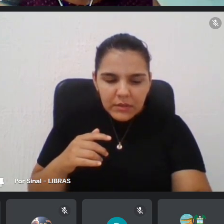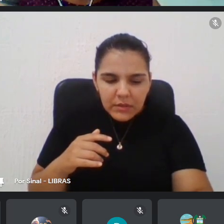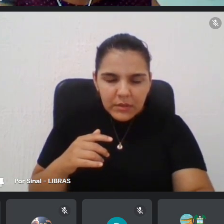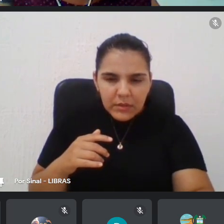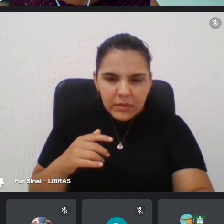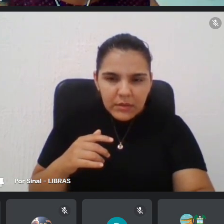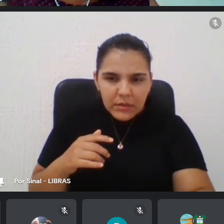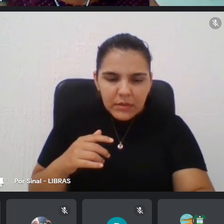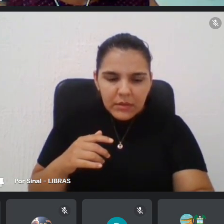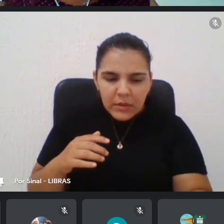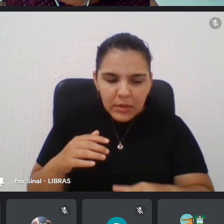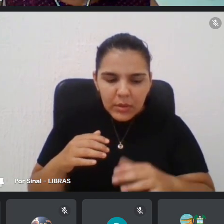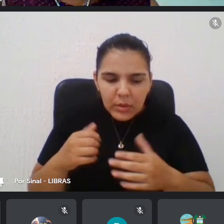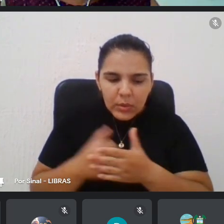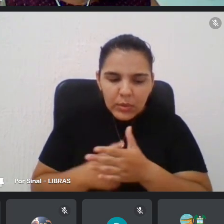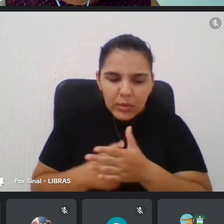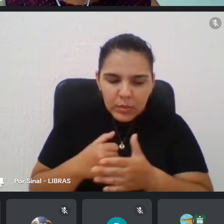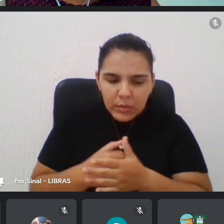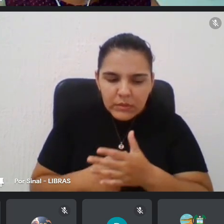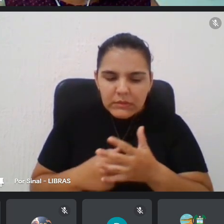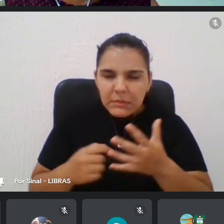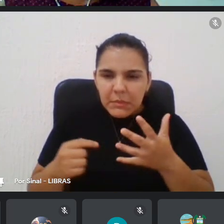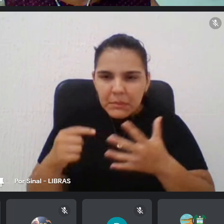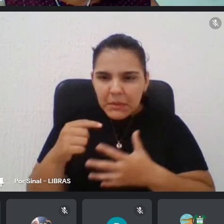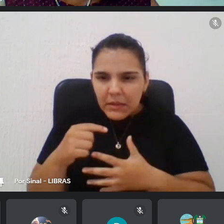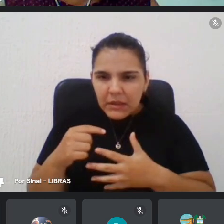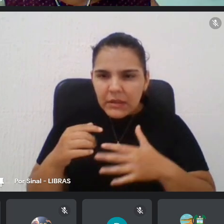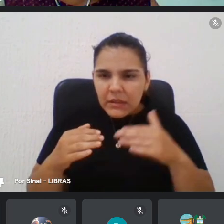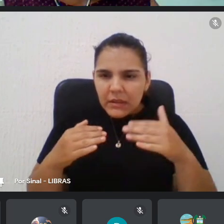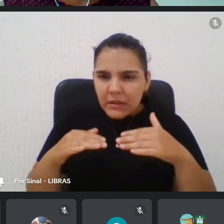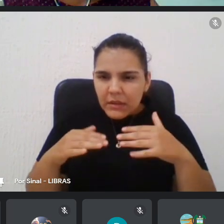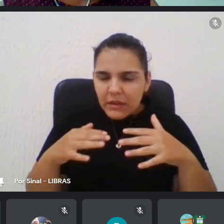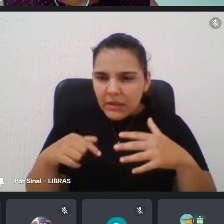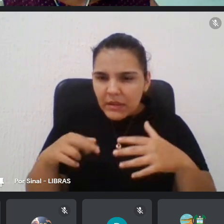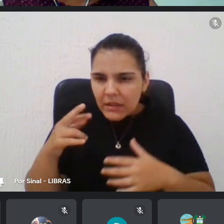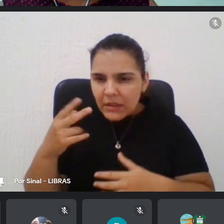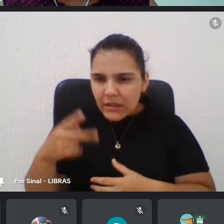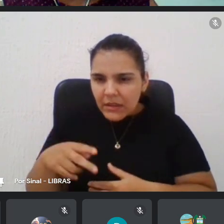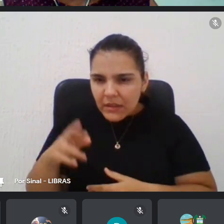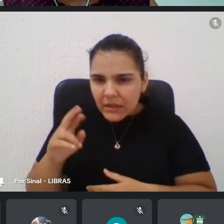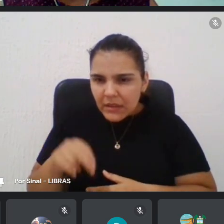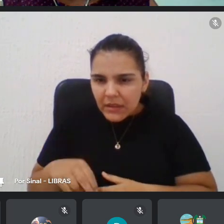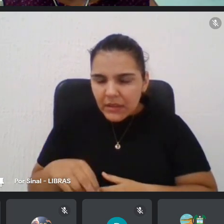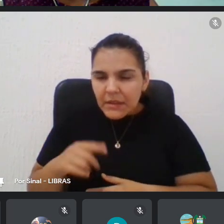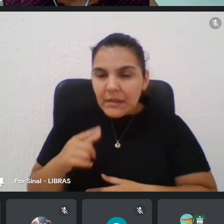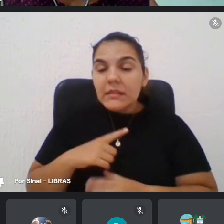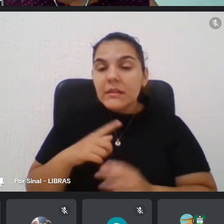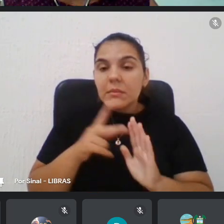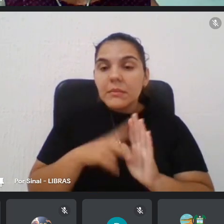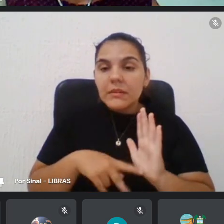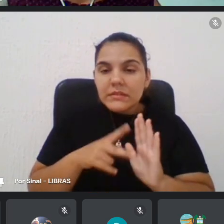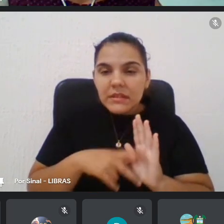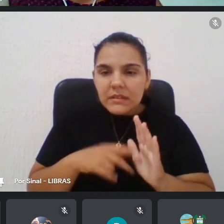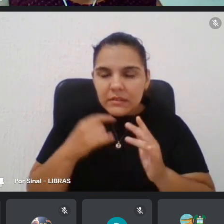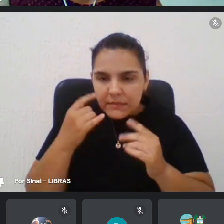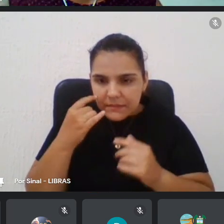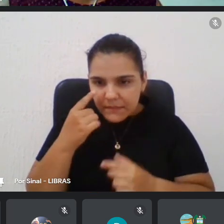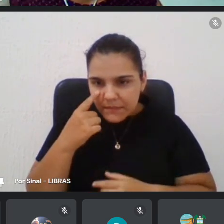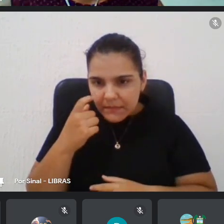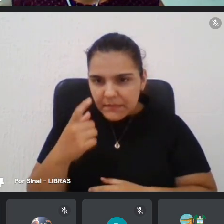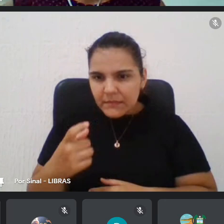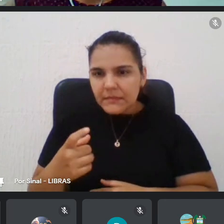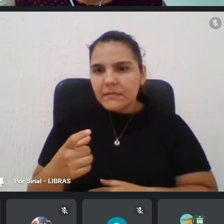movimento do RN. E aí, Marilandre, a gente está com um projeto muito interessante, que é através da emenda parlamentar de Natália